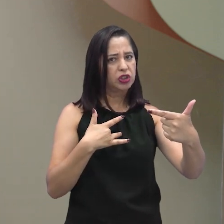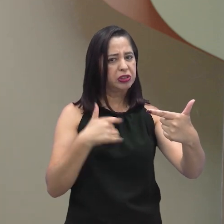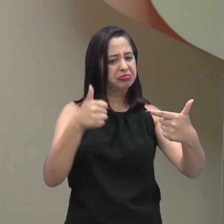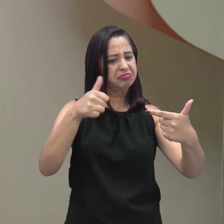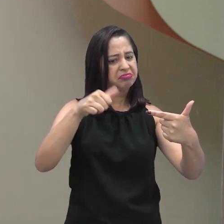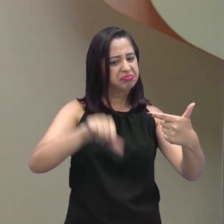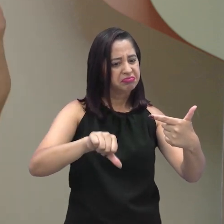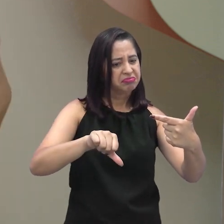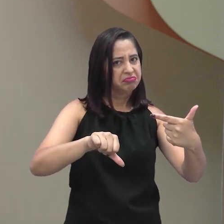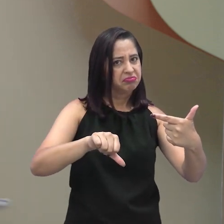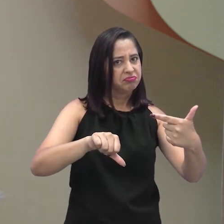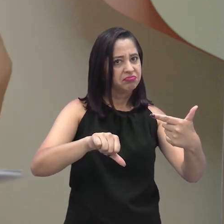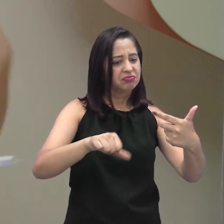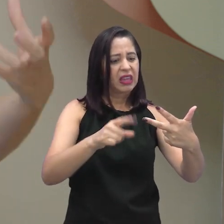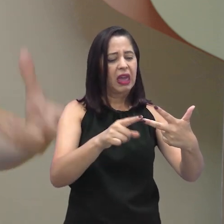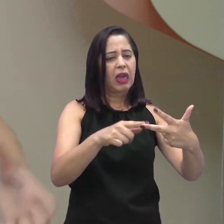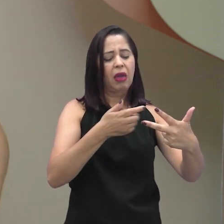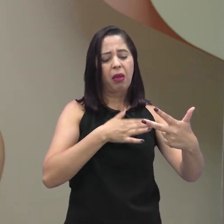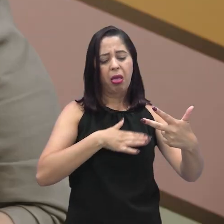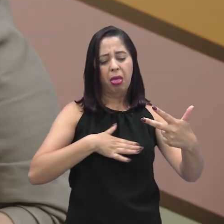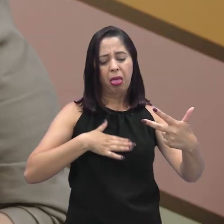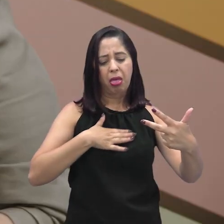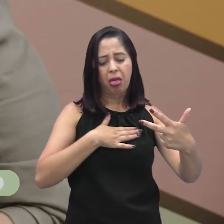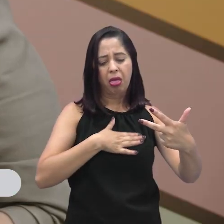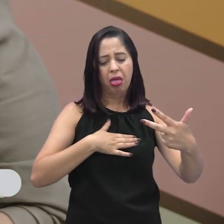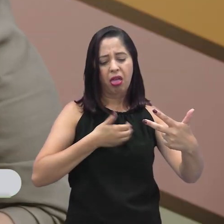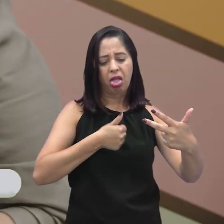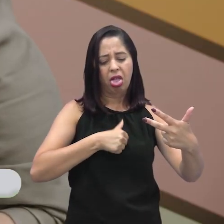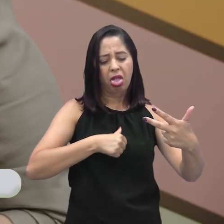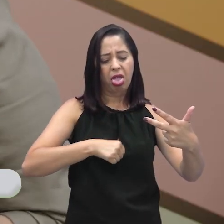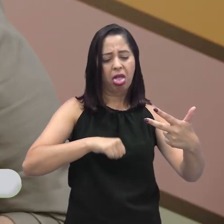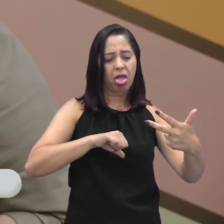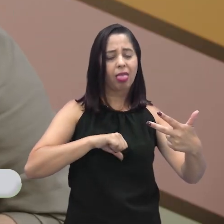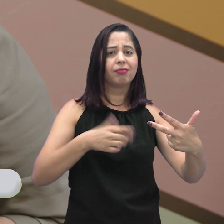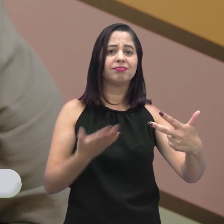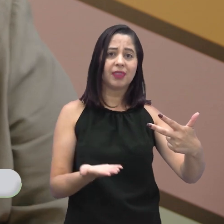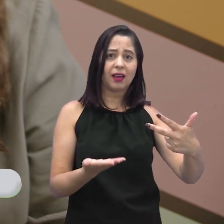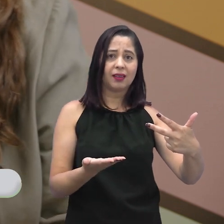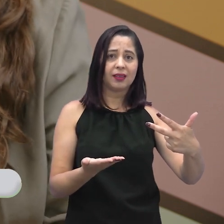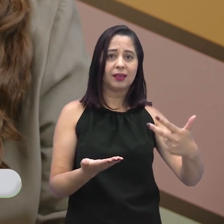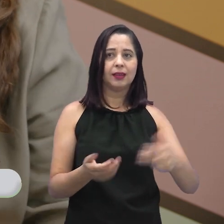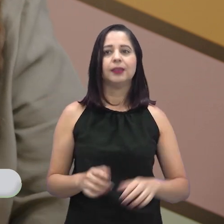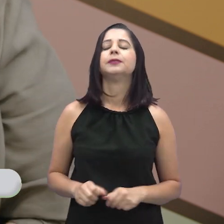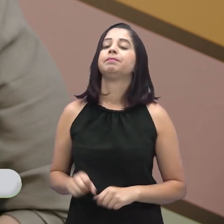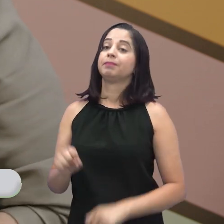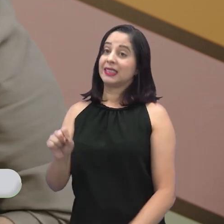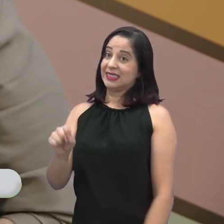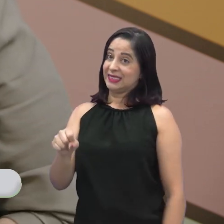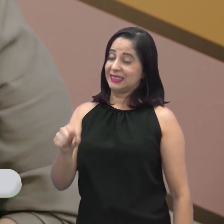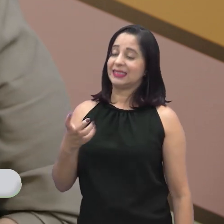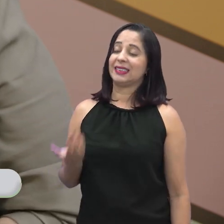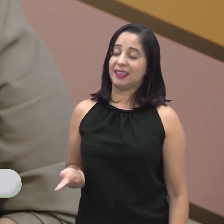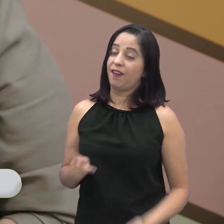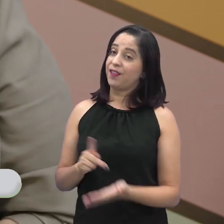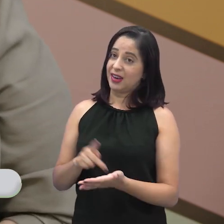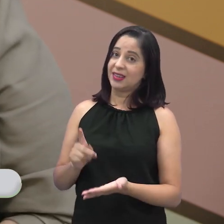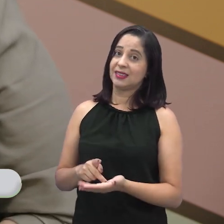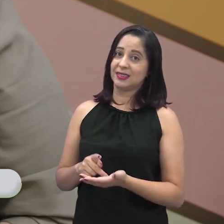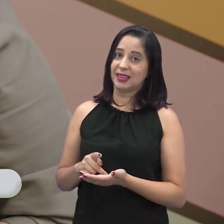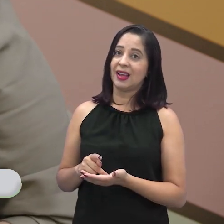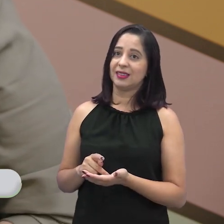Sim. Ou não têm o bem-estar, não estão em paz. Sim. E a questão da saúde emocional, né, ela